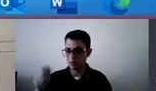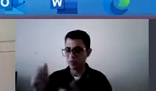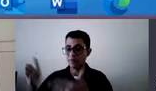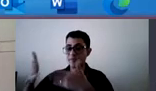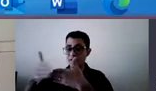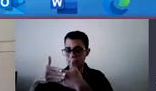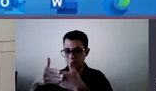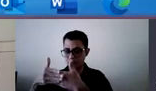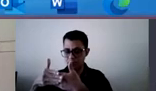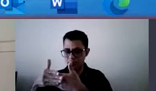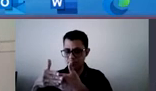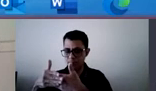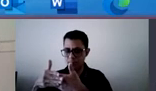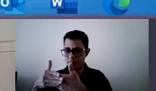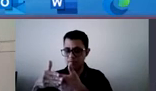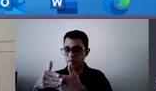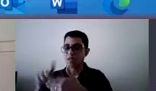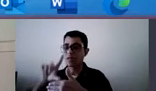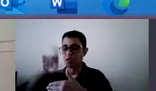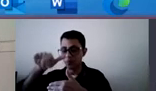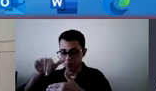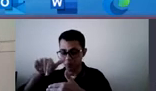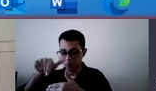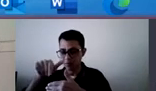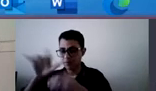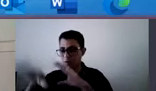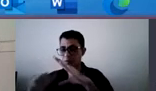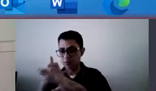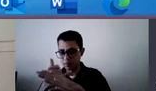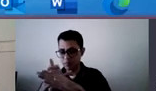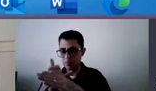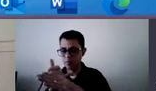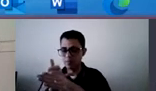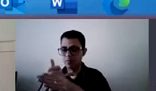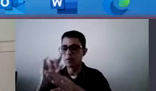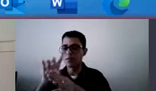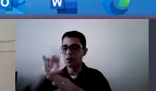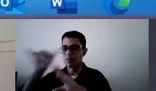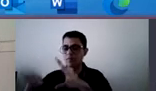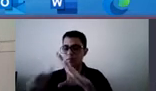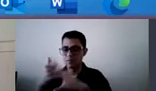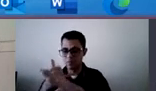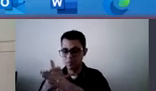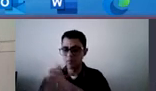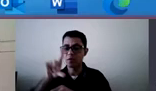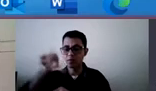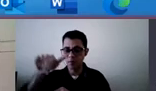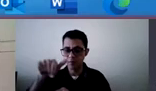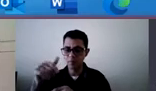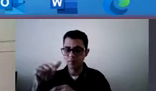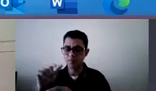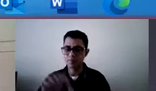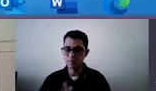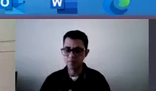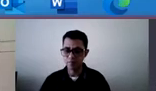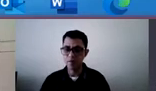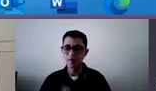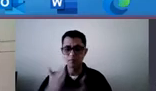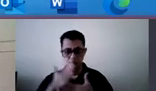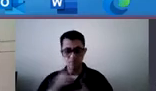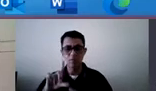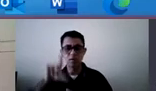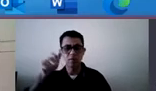mas vai estar disponibilizado lá na Educação Especial, né? Isso, eu vou colocar no YouTube, a gente vai subir para o YouTube, fica tranquilo. Aí